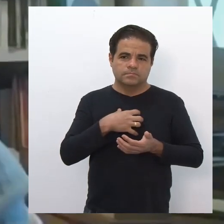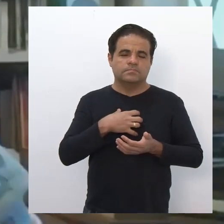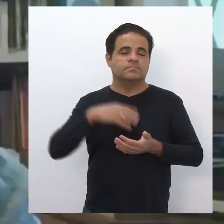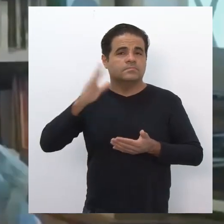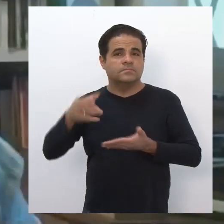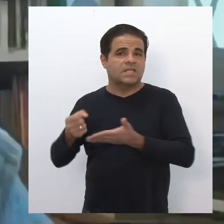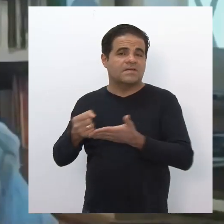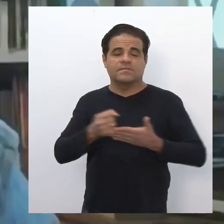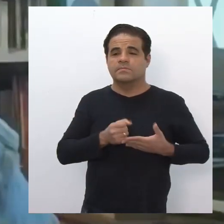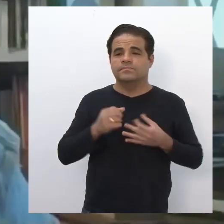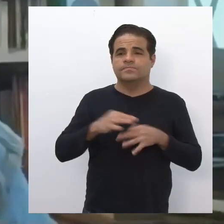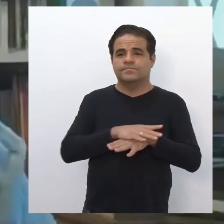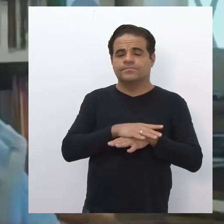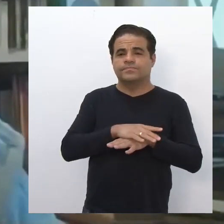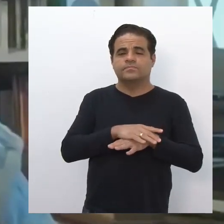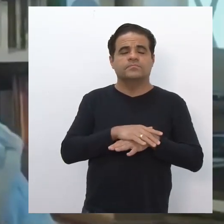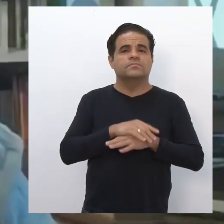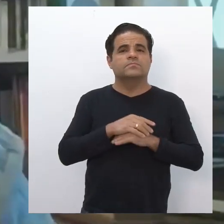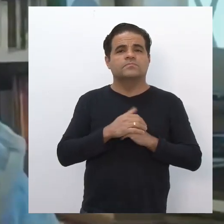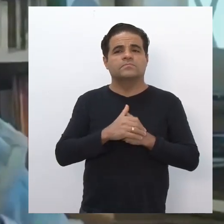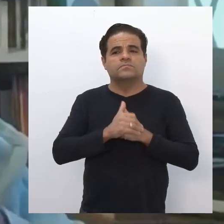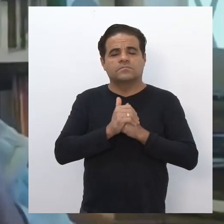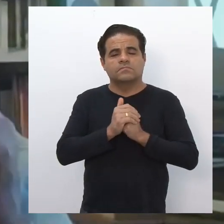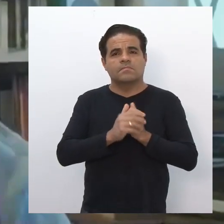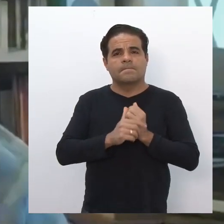já vem